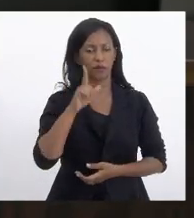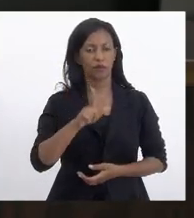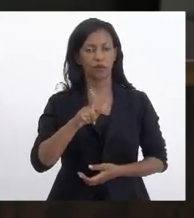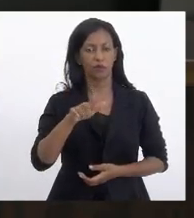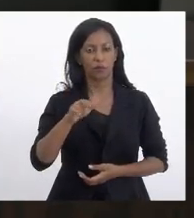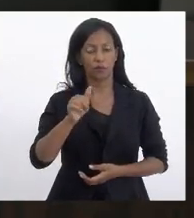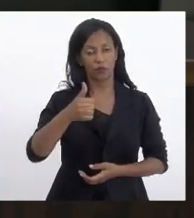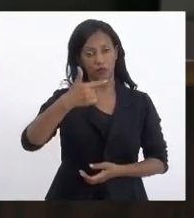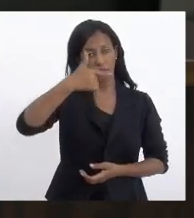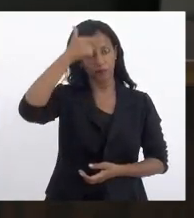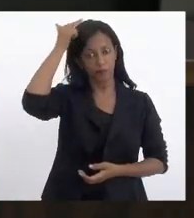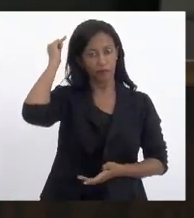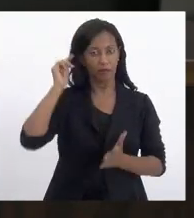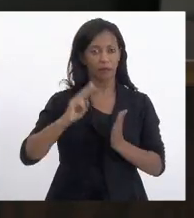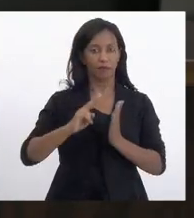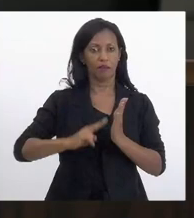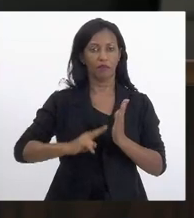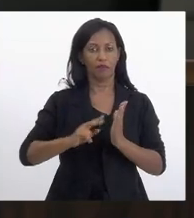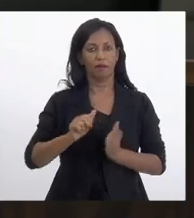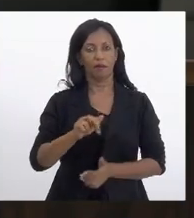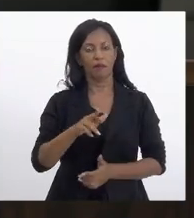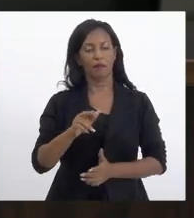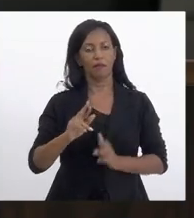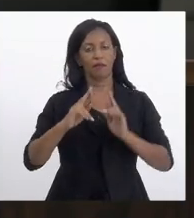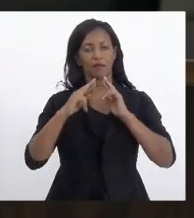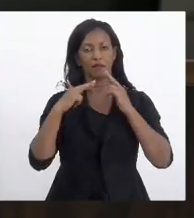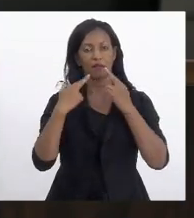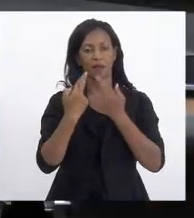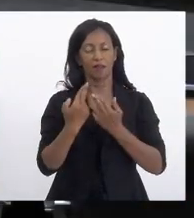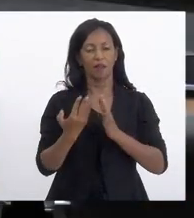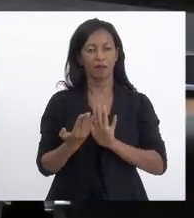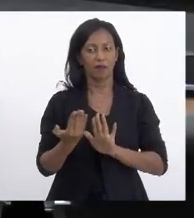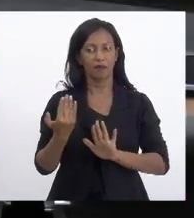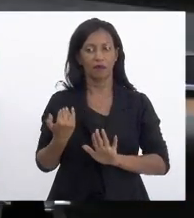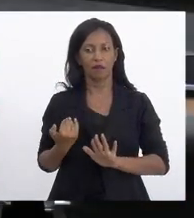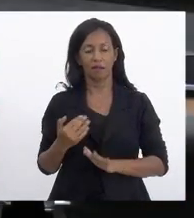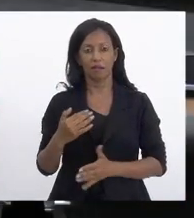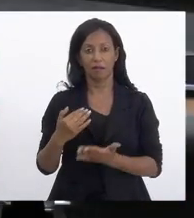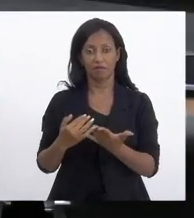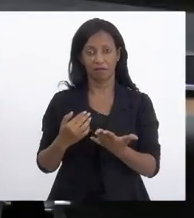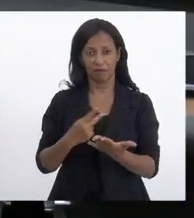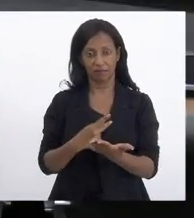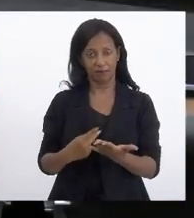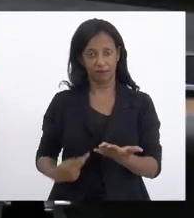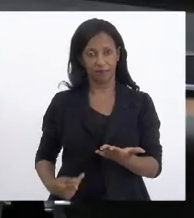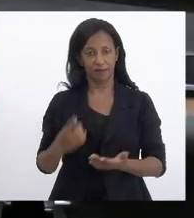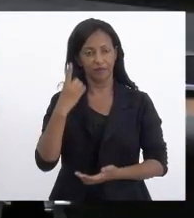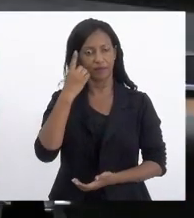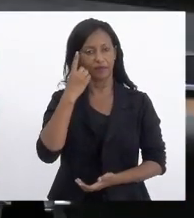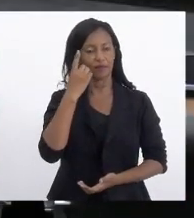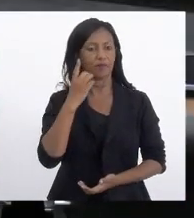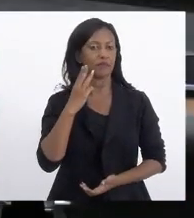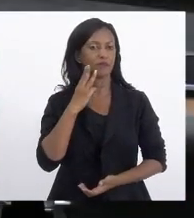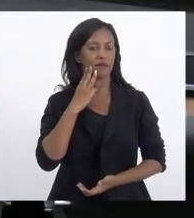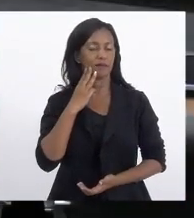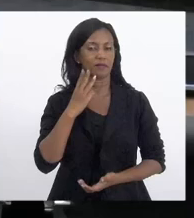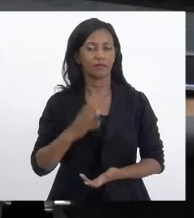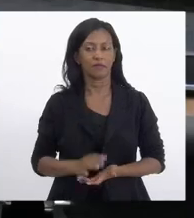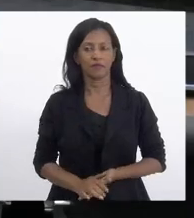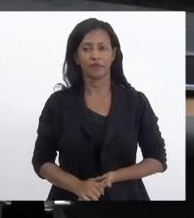da Rocha para ler a ata da sessão anterior. Senhor presidente, deputado Valdeque